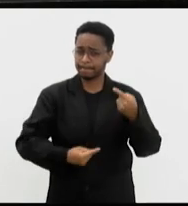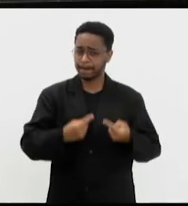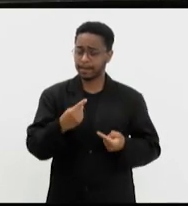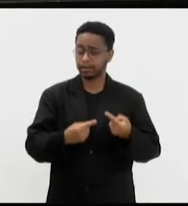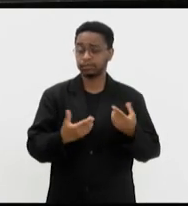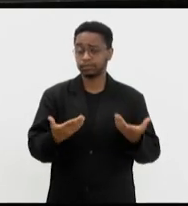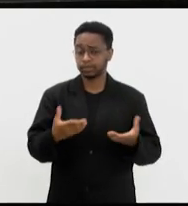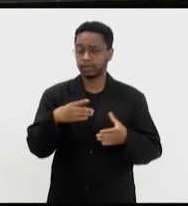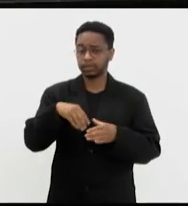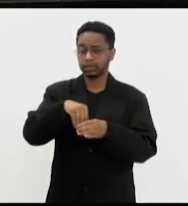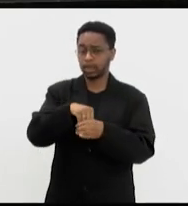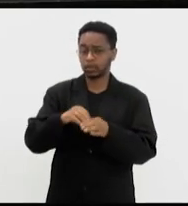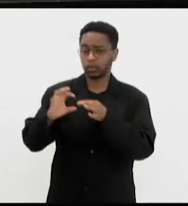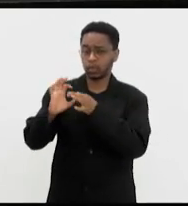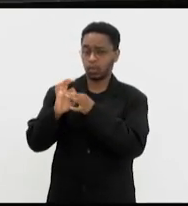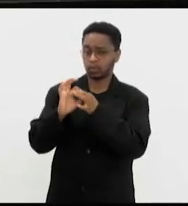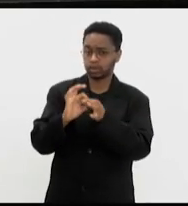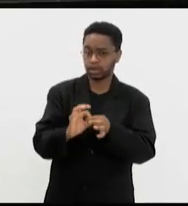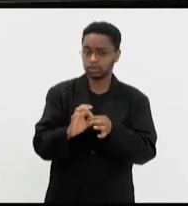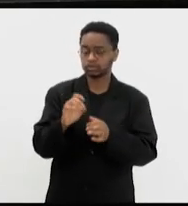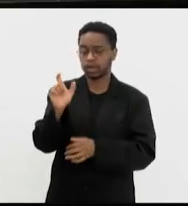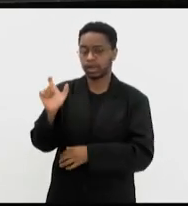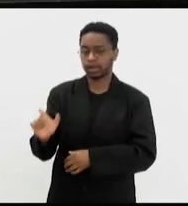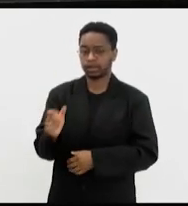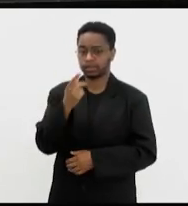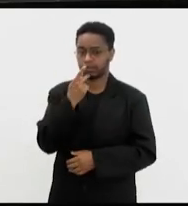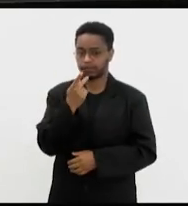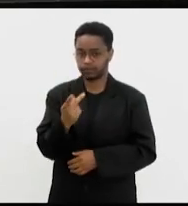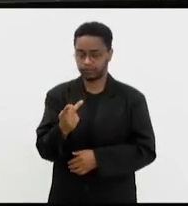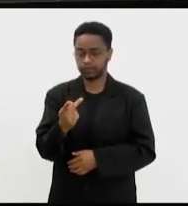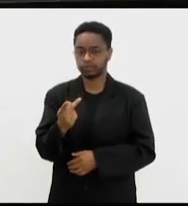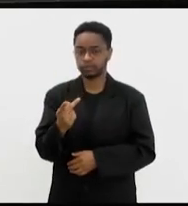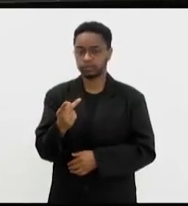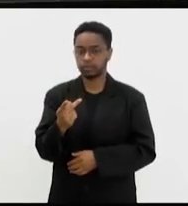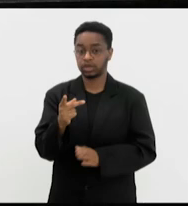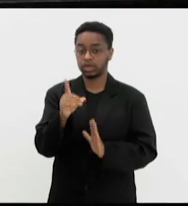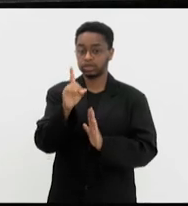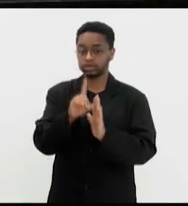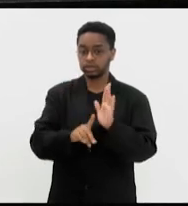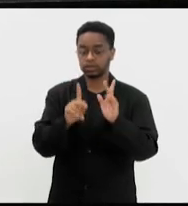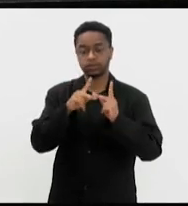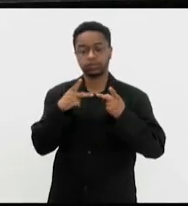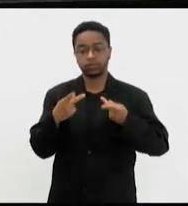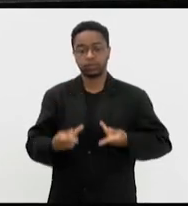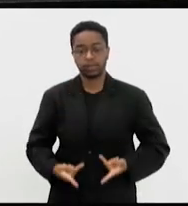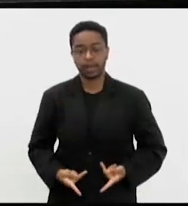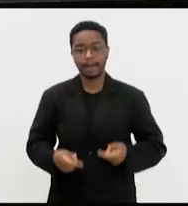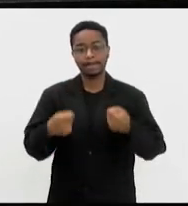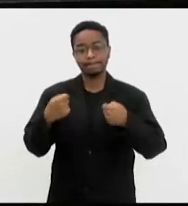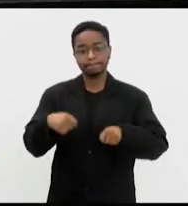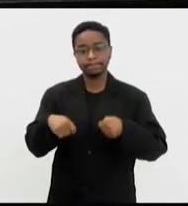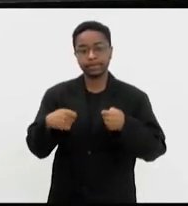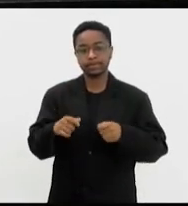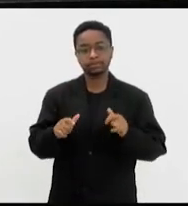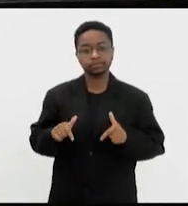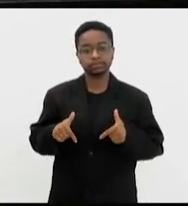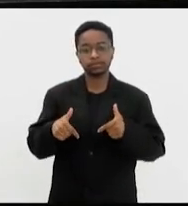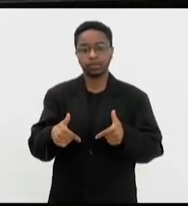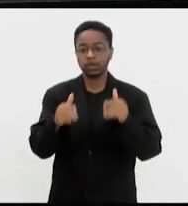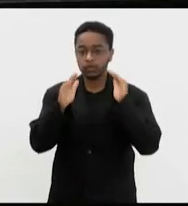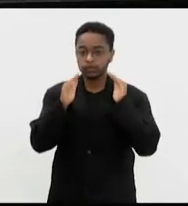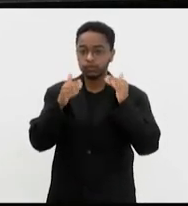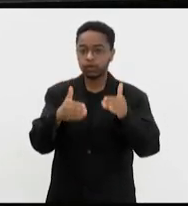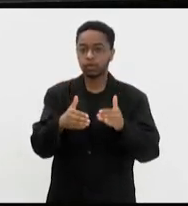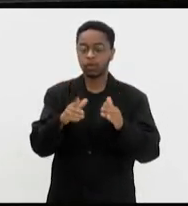determinado contexto e diz que os direitos humanos precisam imperar para os Humanos